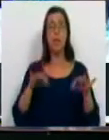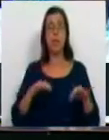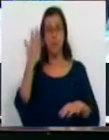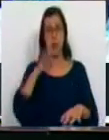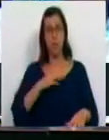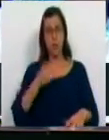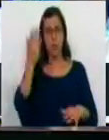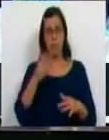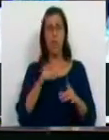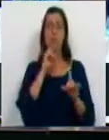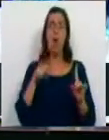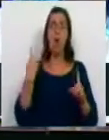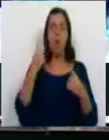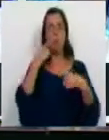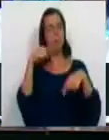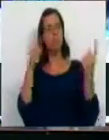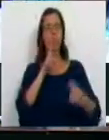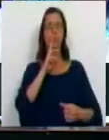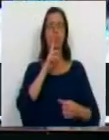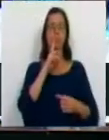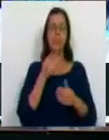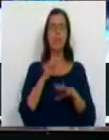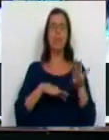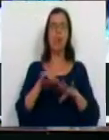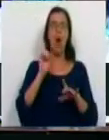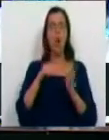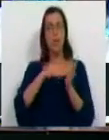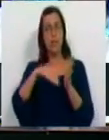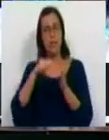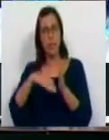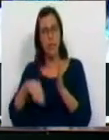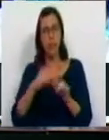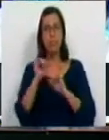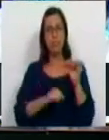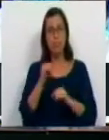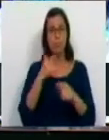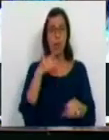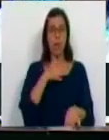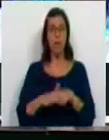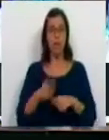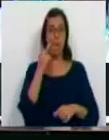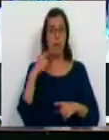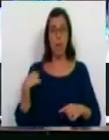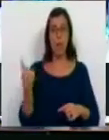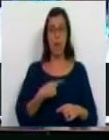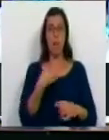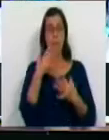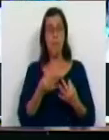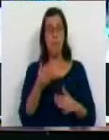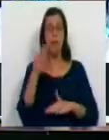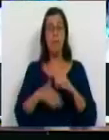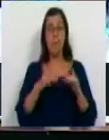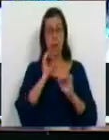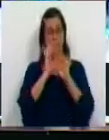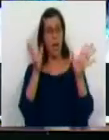Sr. Presidente, para que se pudessem pronunciar passo a passo sobre os tratados e os mecanismos que tanta influência têm nas suas vidas. No momento de